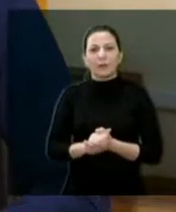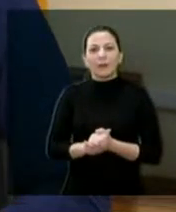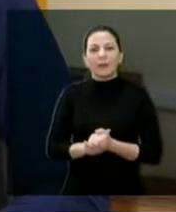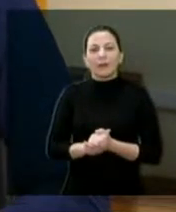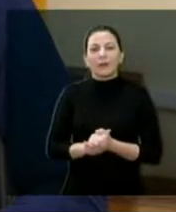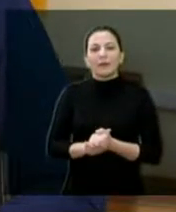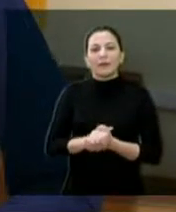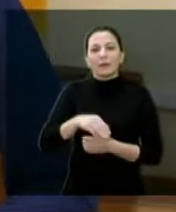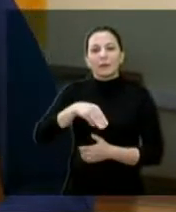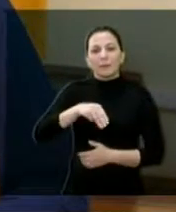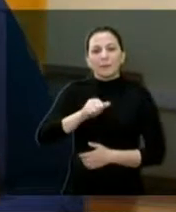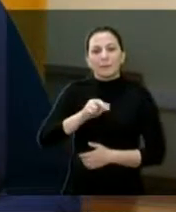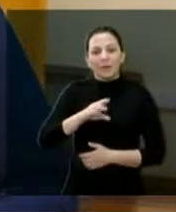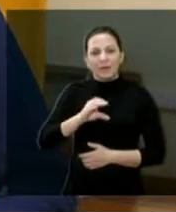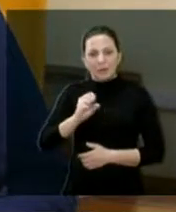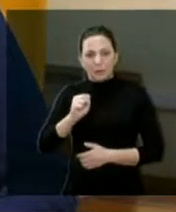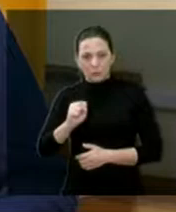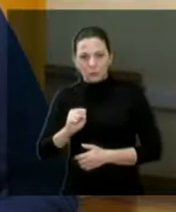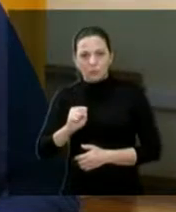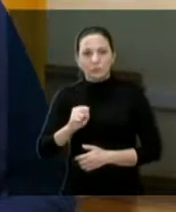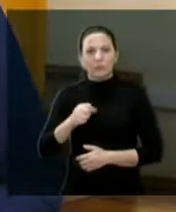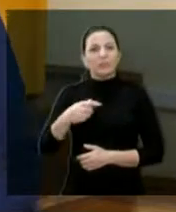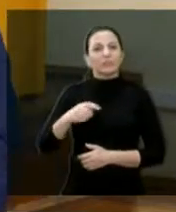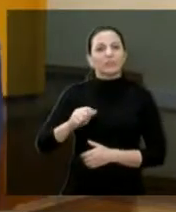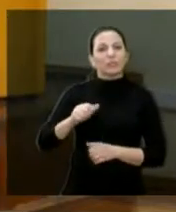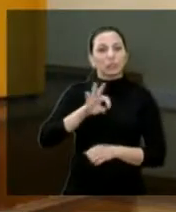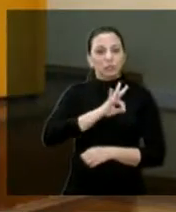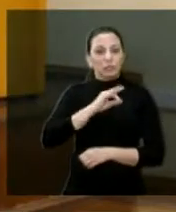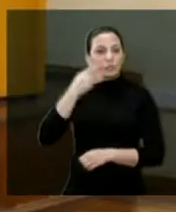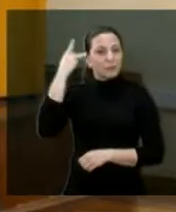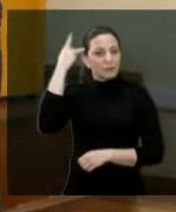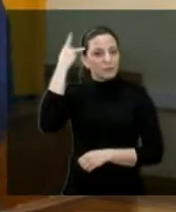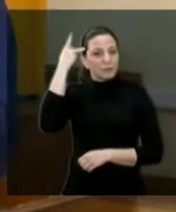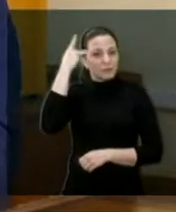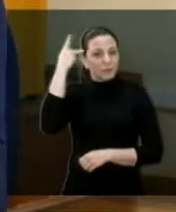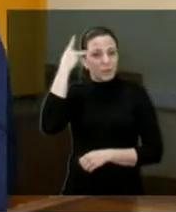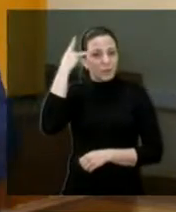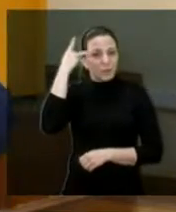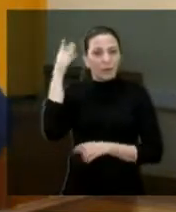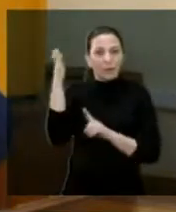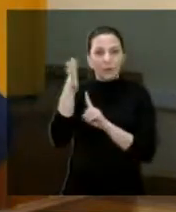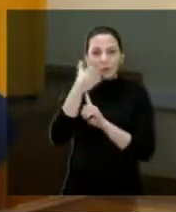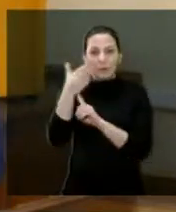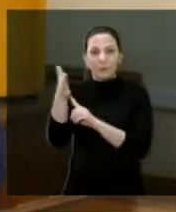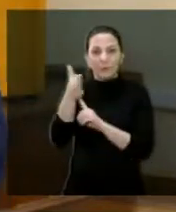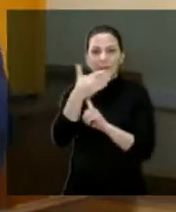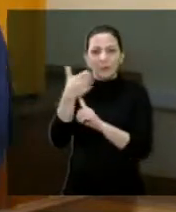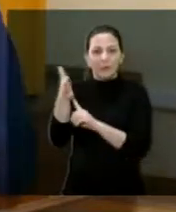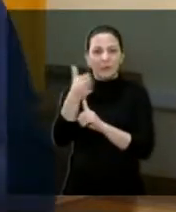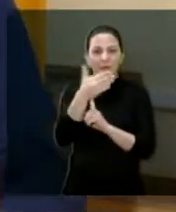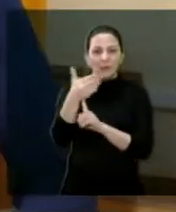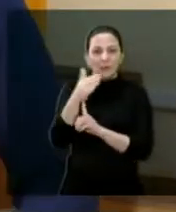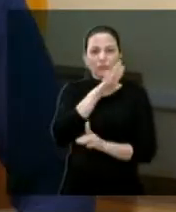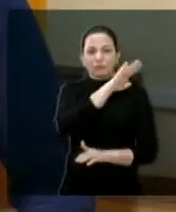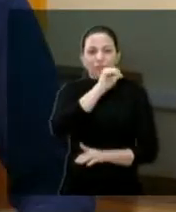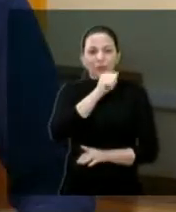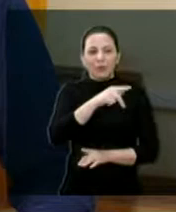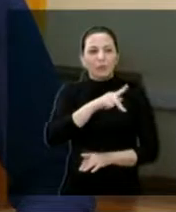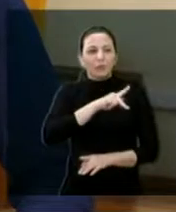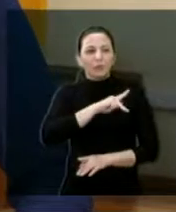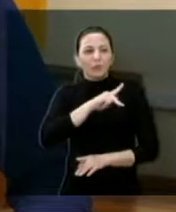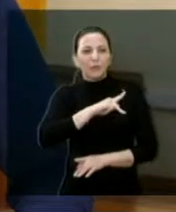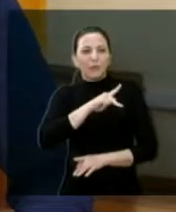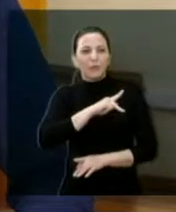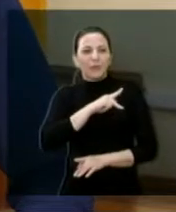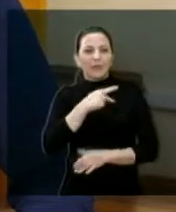Paulino. Passou na frente da casa do Roberto com um bandeirão. Aí, cadê o Palmeiras? Aí passando. Gente, eu vou